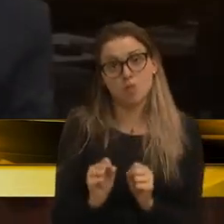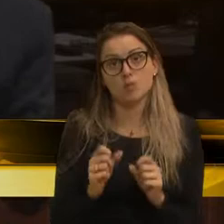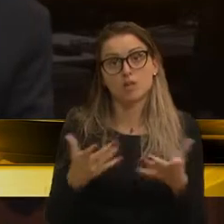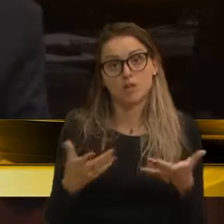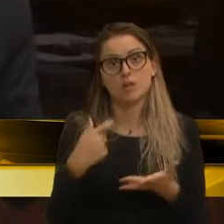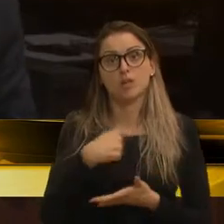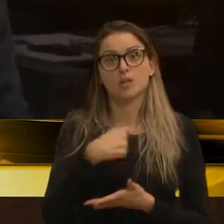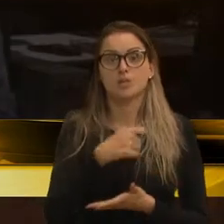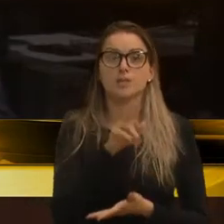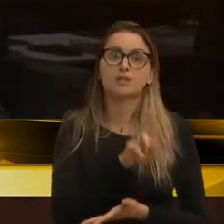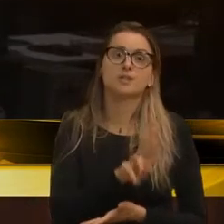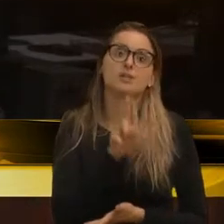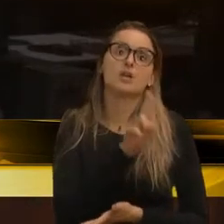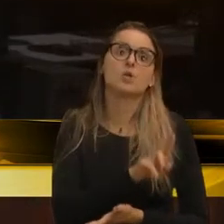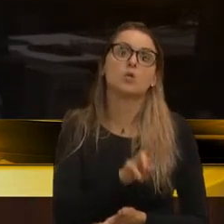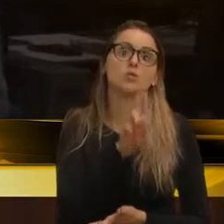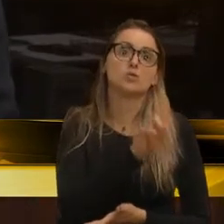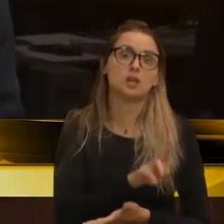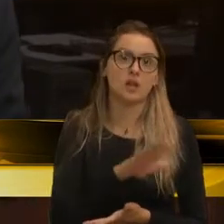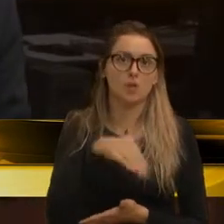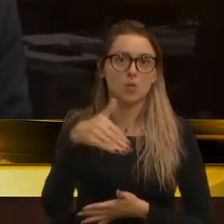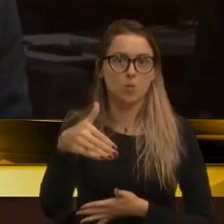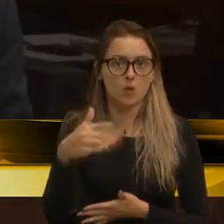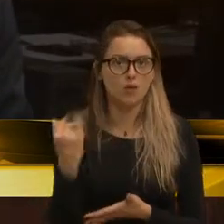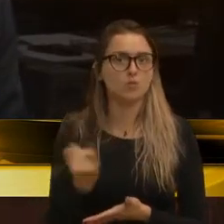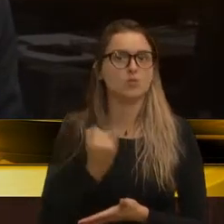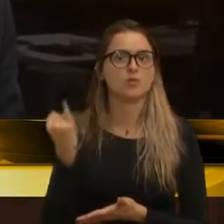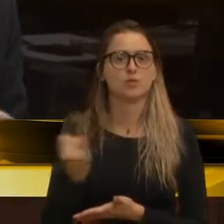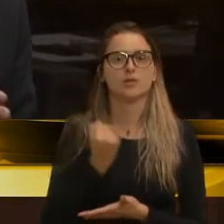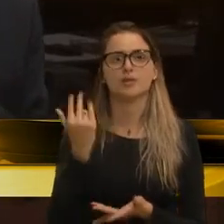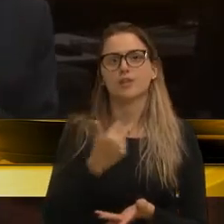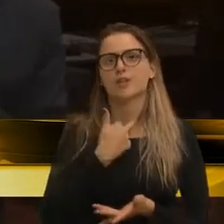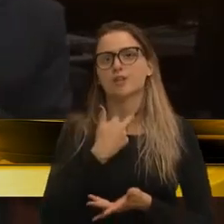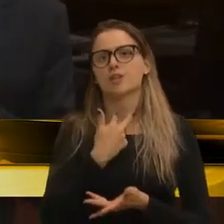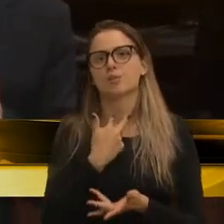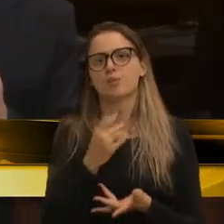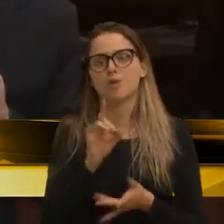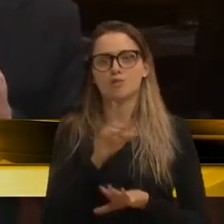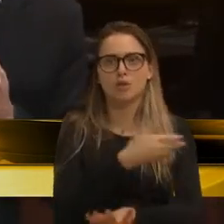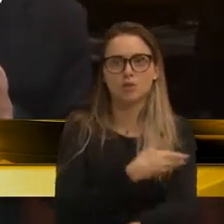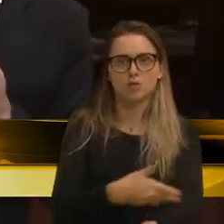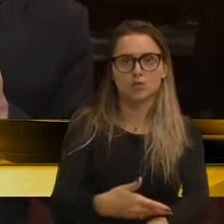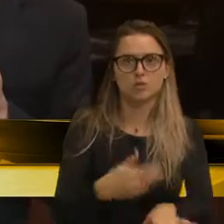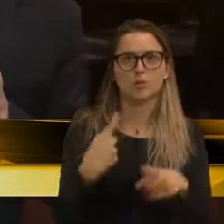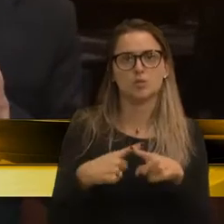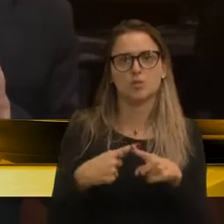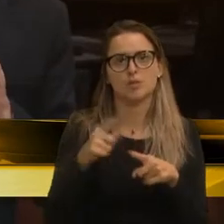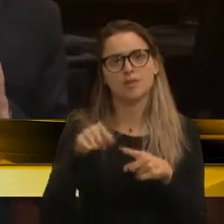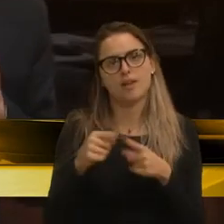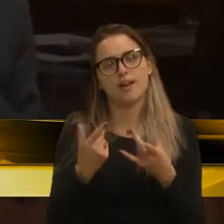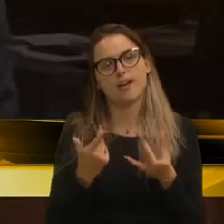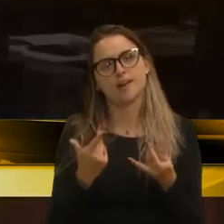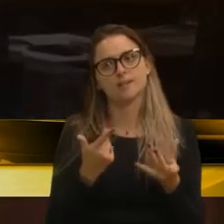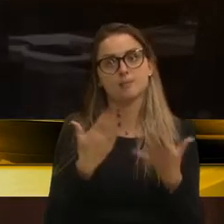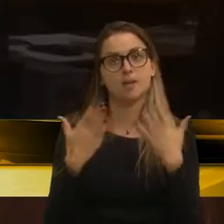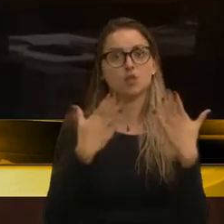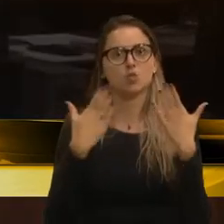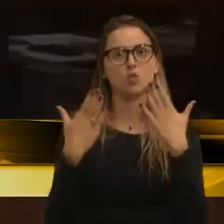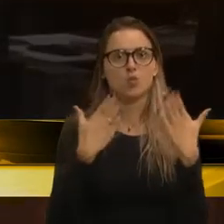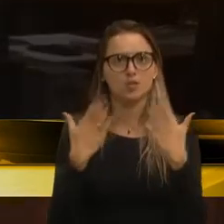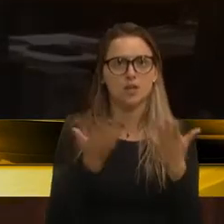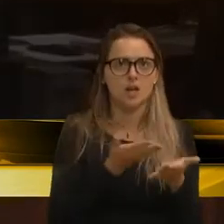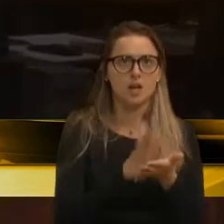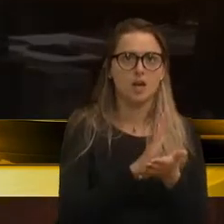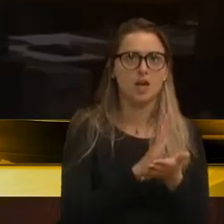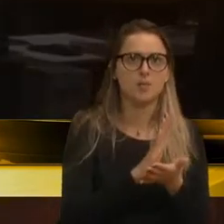ser usado quando muito importante. Não dá para ser um hábito dessa casa porque cria uma insegurança jurídica. Aí nós aprovamos aqui, o que